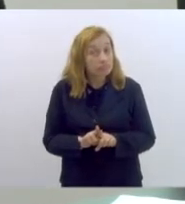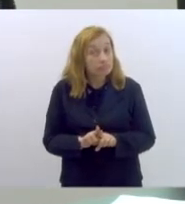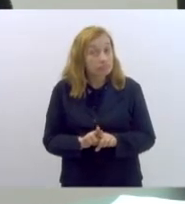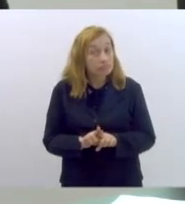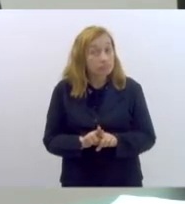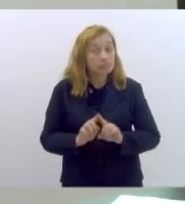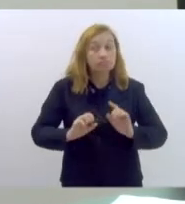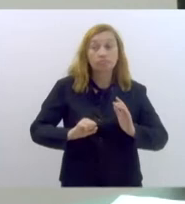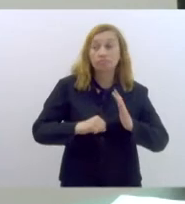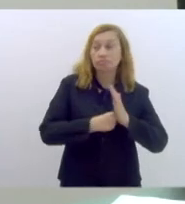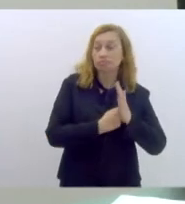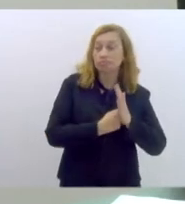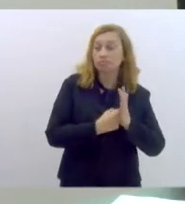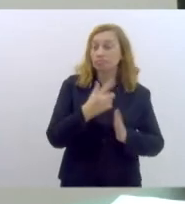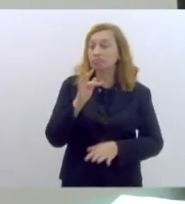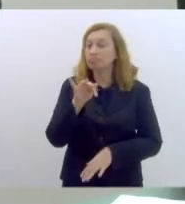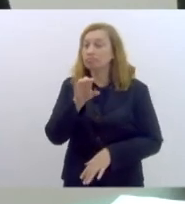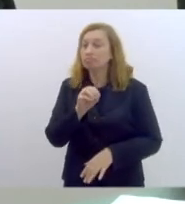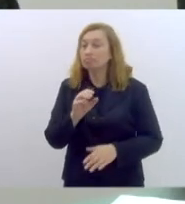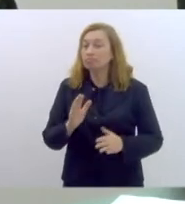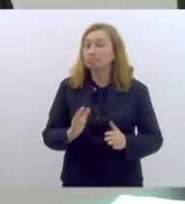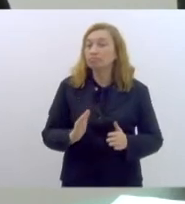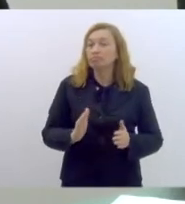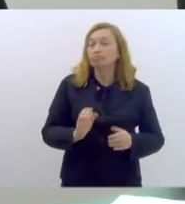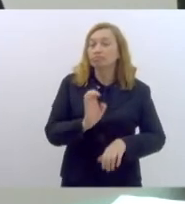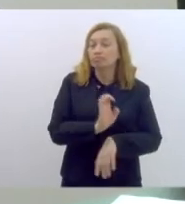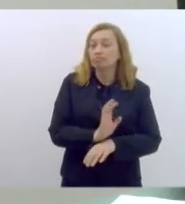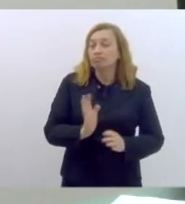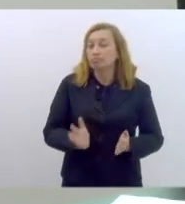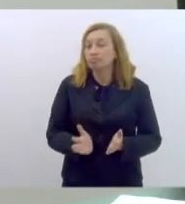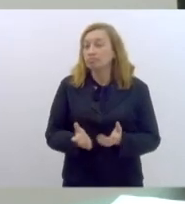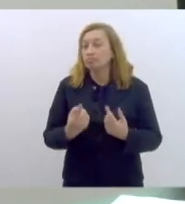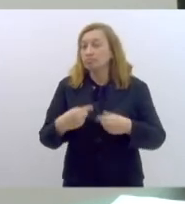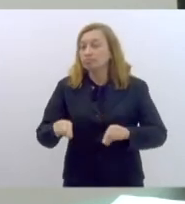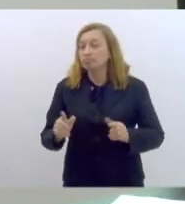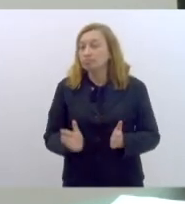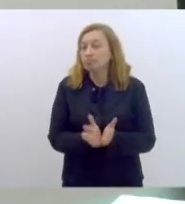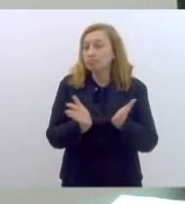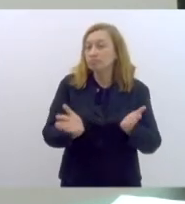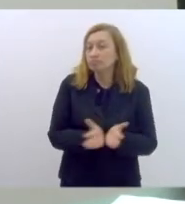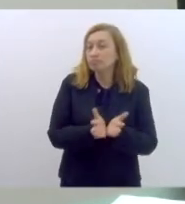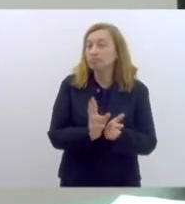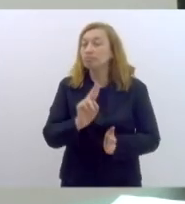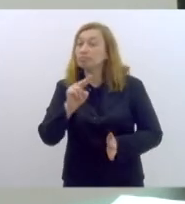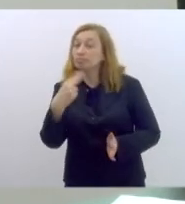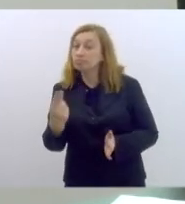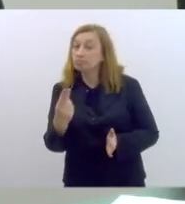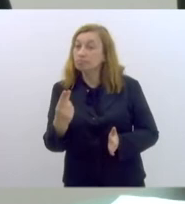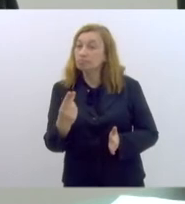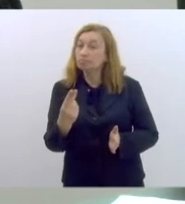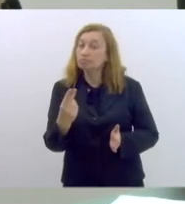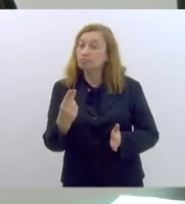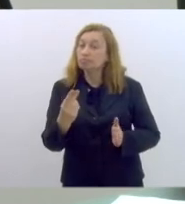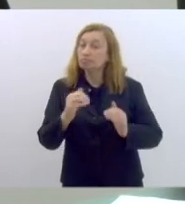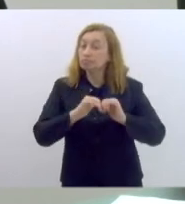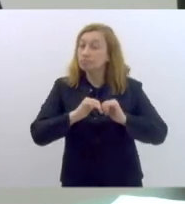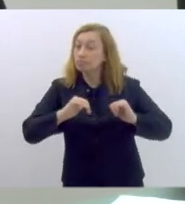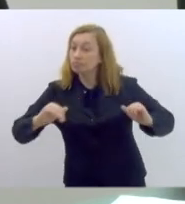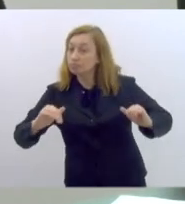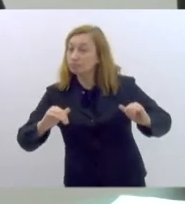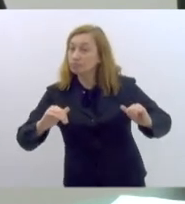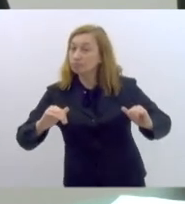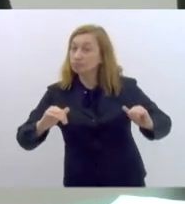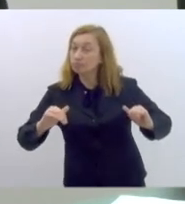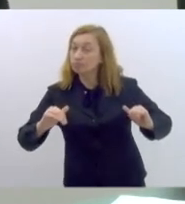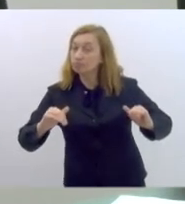possível impacto no Fundo Estadual de Combate à Pobreza ou se o Fundo Estadual de Combate à Pobreza está fora disso. Por quê,